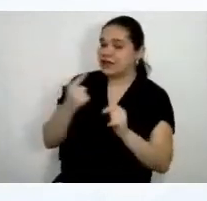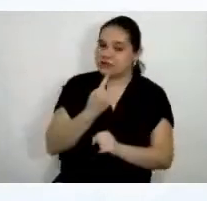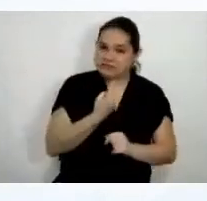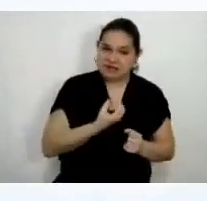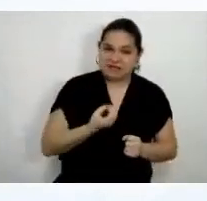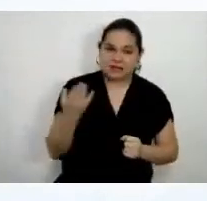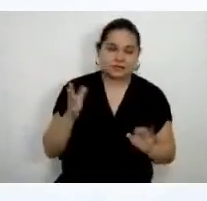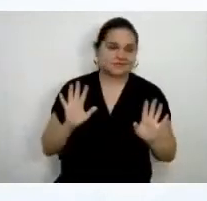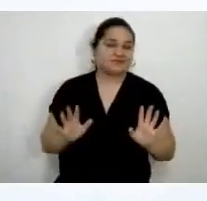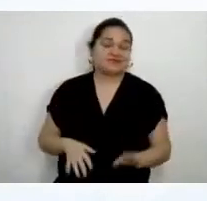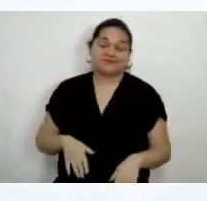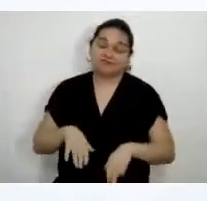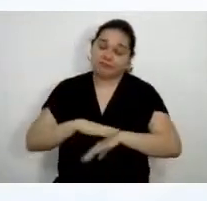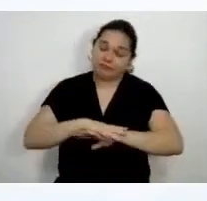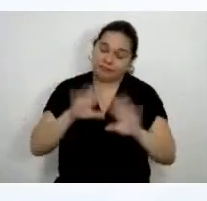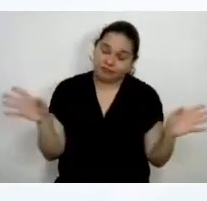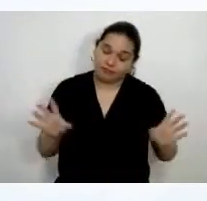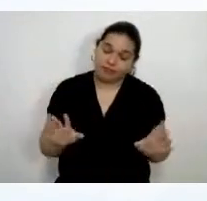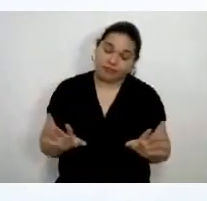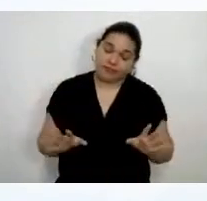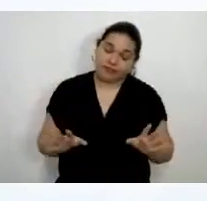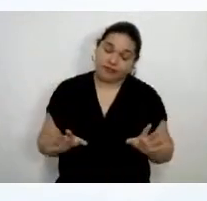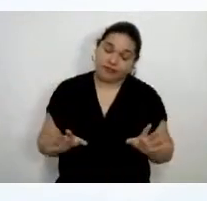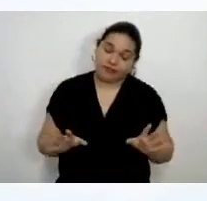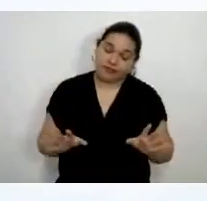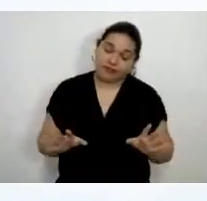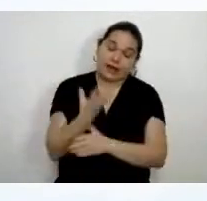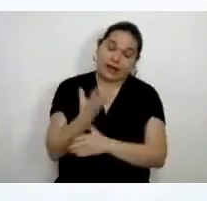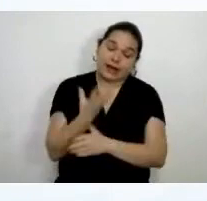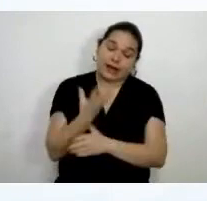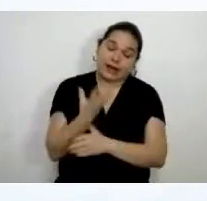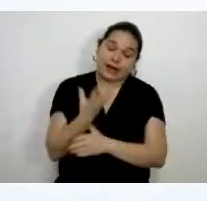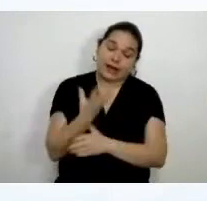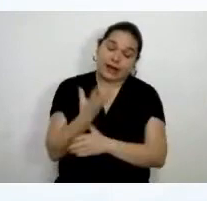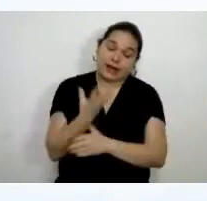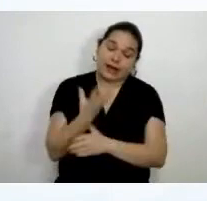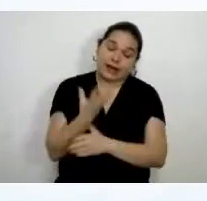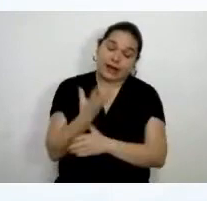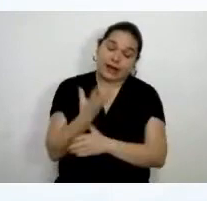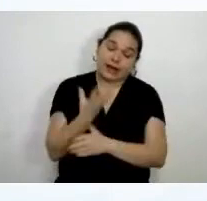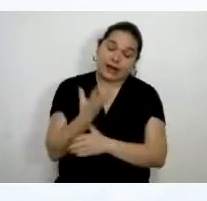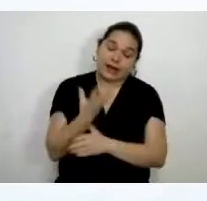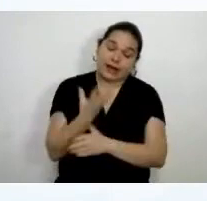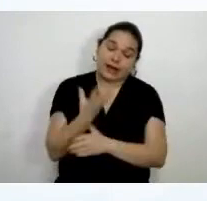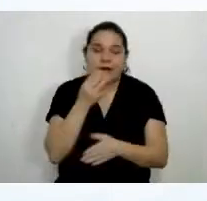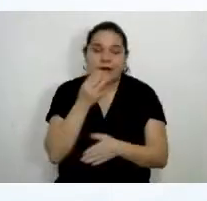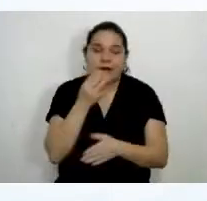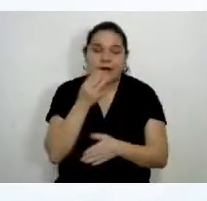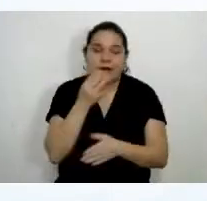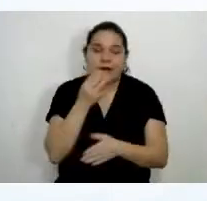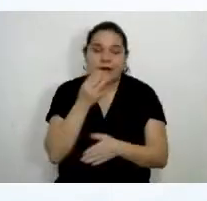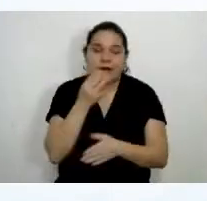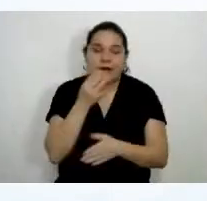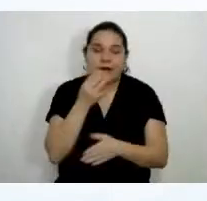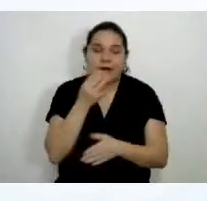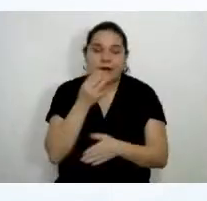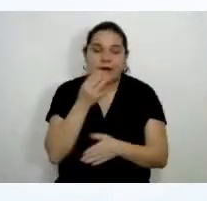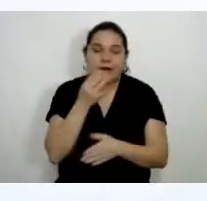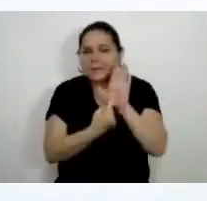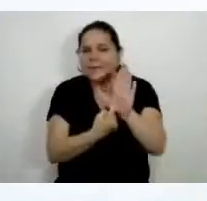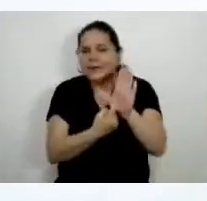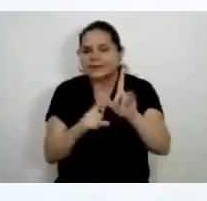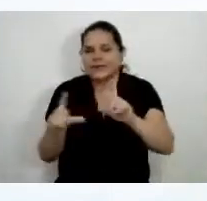fosse... Enfim, criam... Atualmente, por exemplo, as pessoas nem mais a foto põem, ela põe um